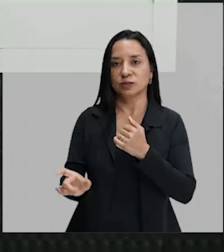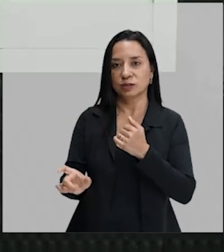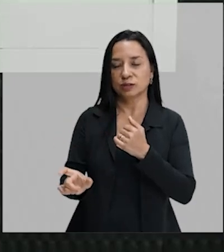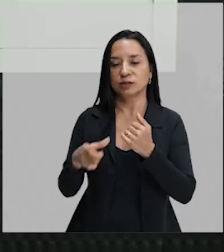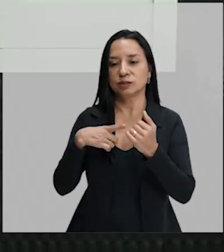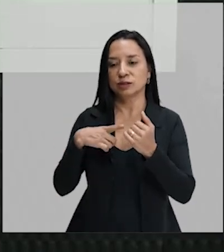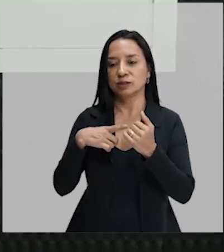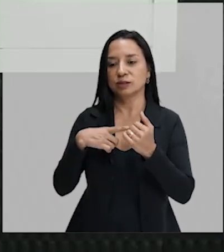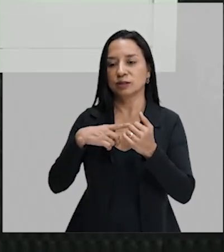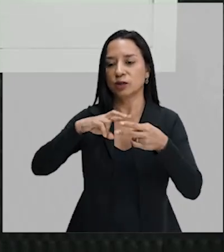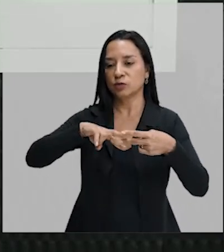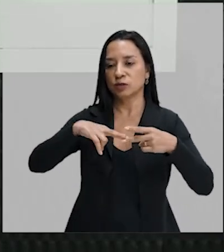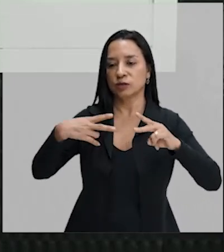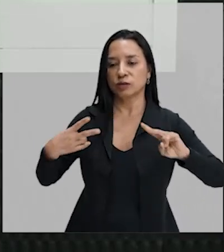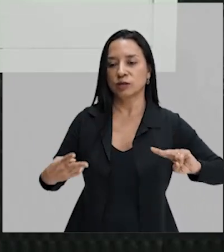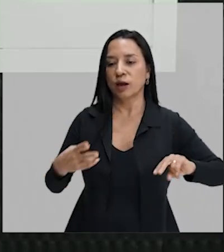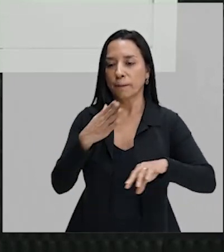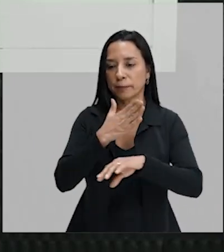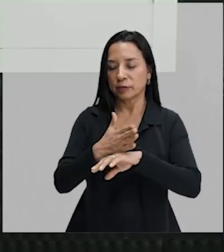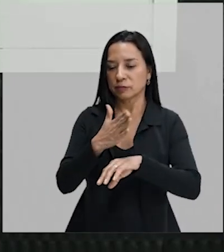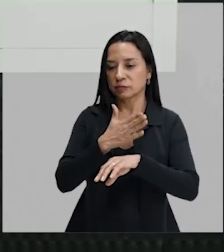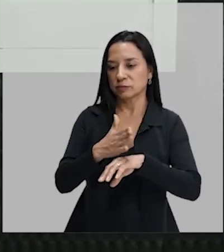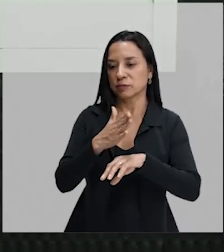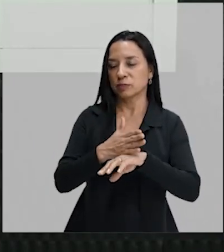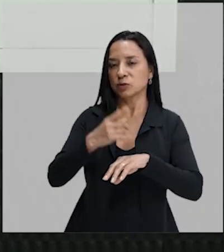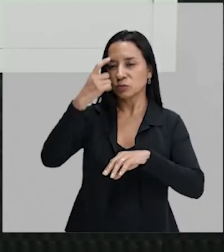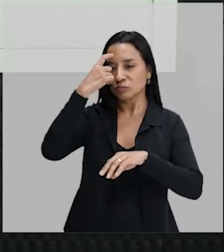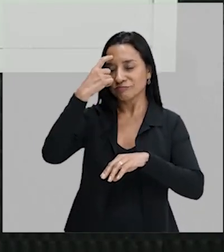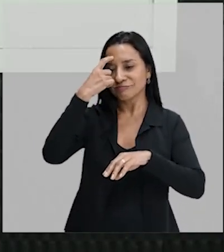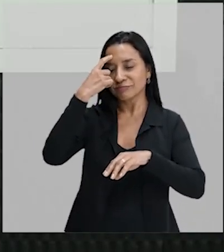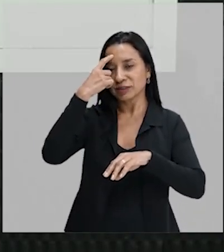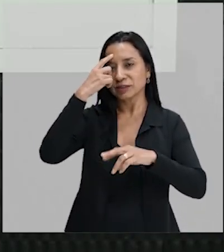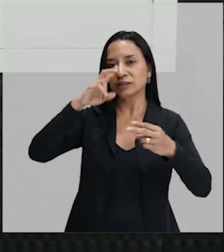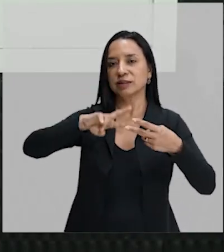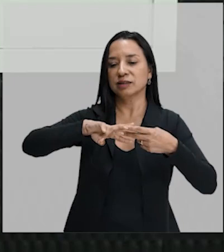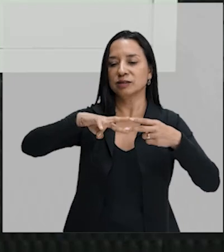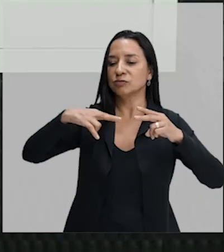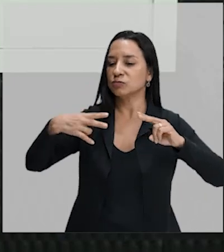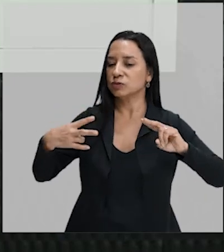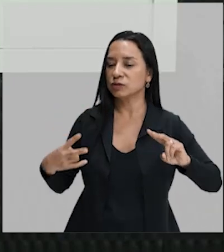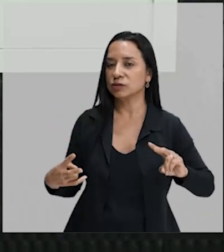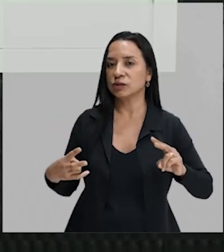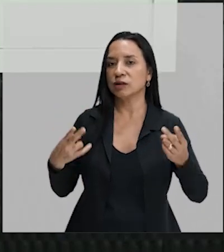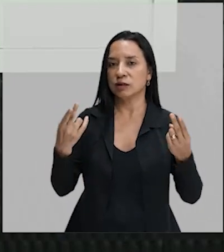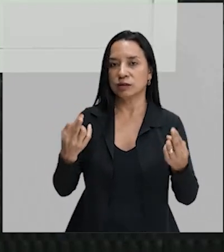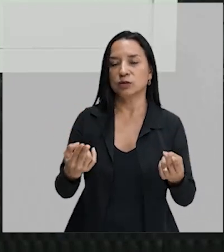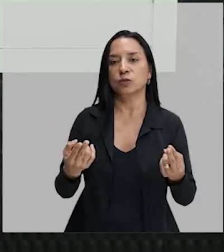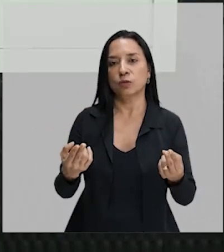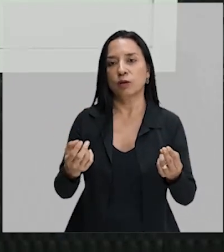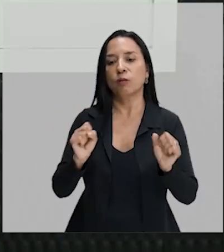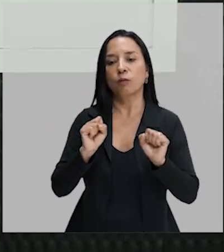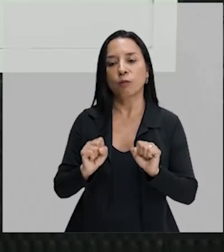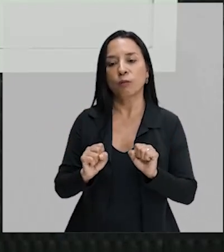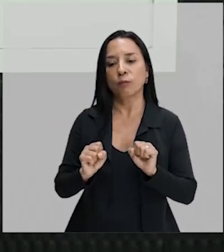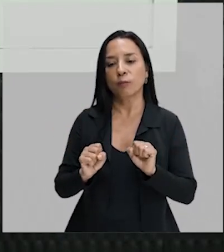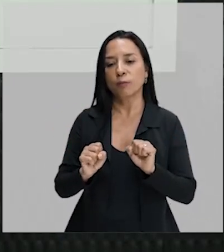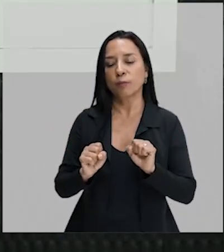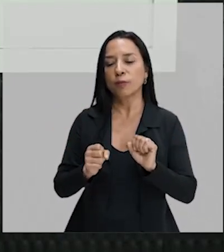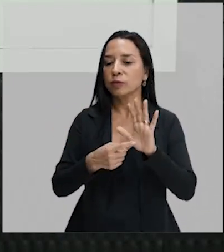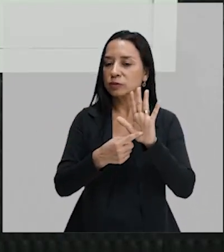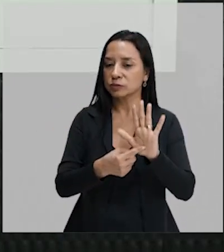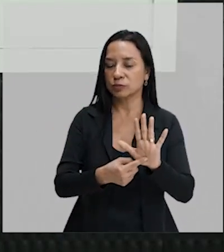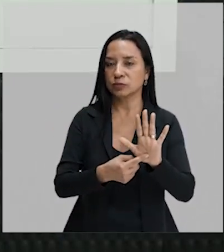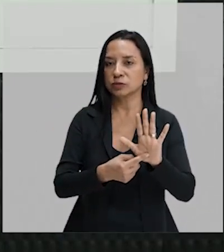um DNA praticamente igual, então eu posso levar, tá, o meu leitor a concluir